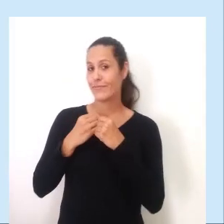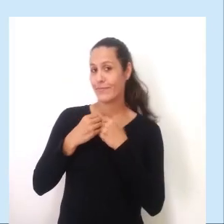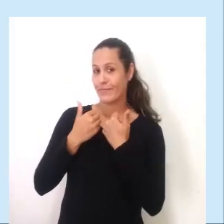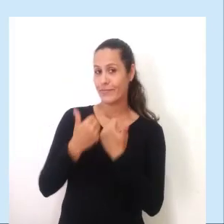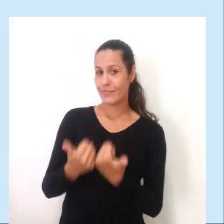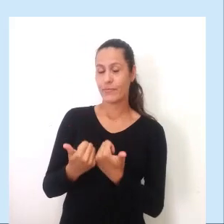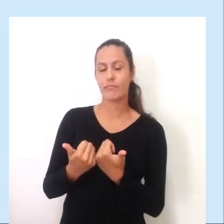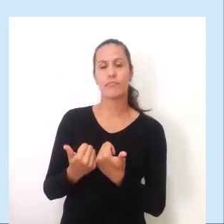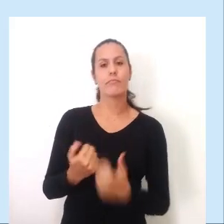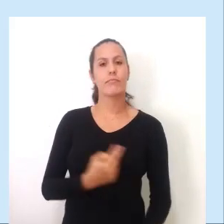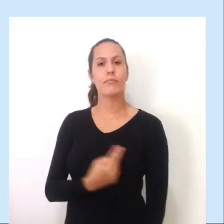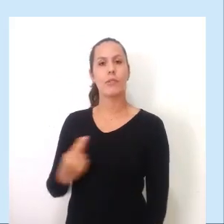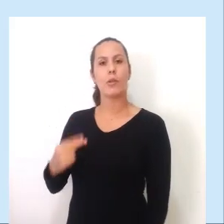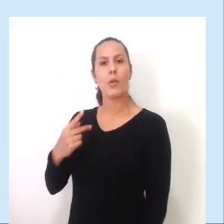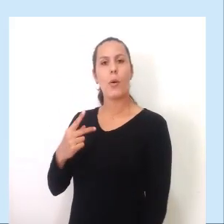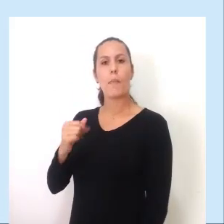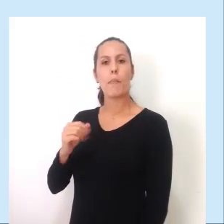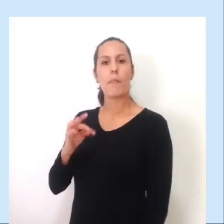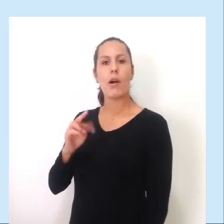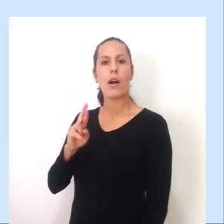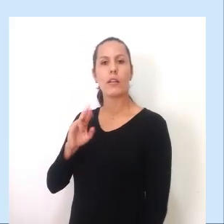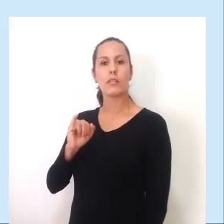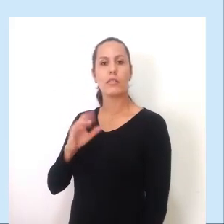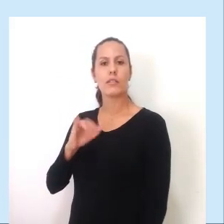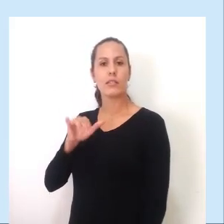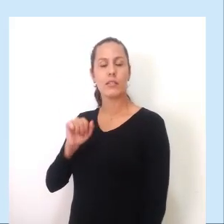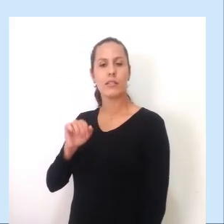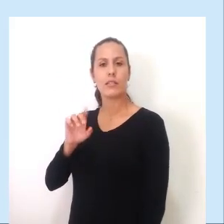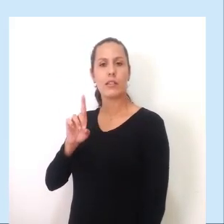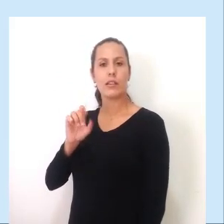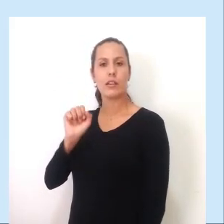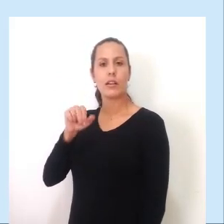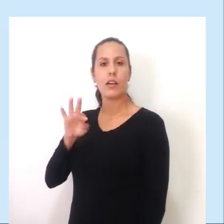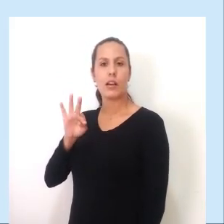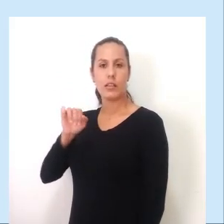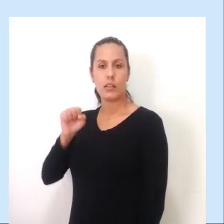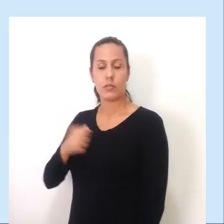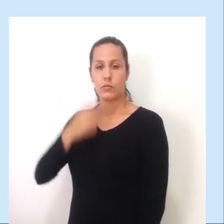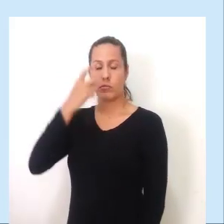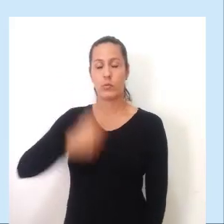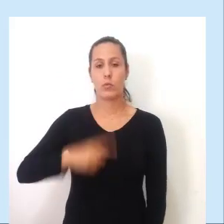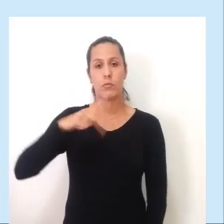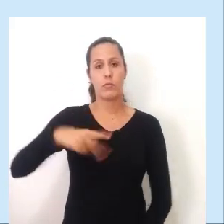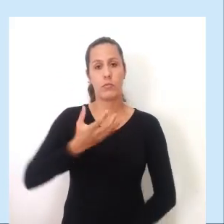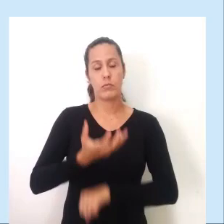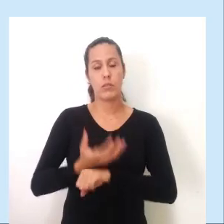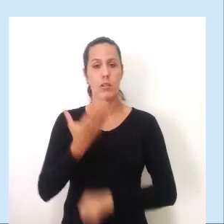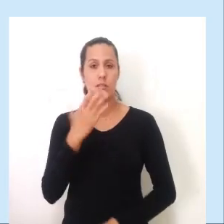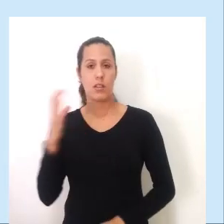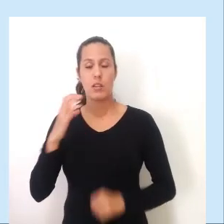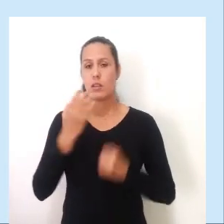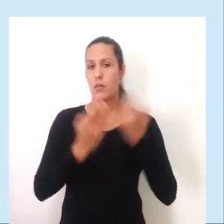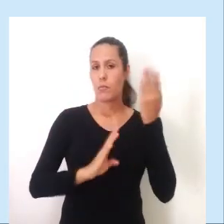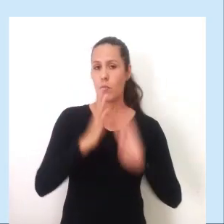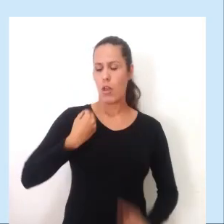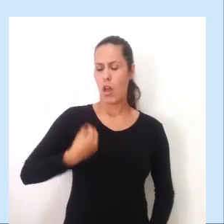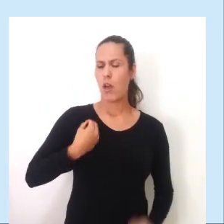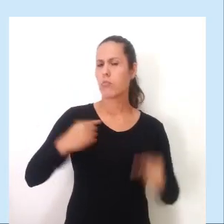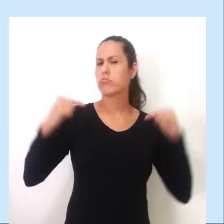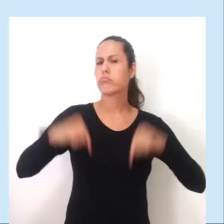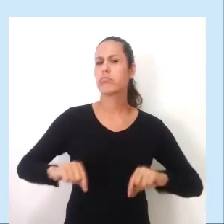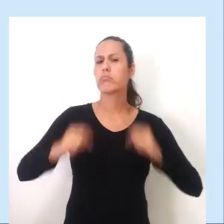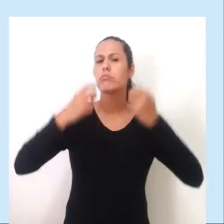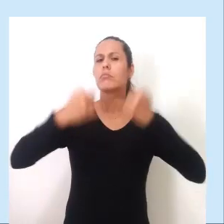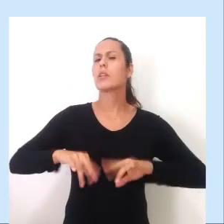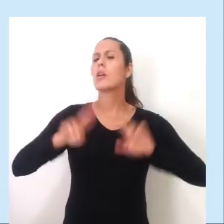tudo bem? Meu nome é Patrícia Dantas, professora de Ciências e Biologia. Estou aqui hoje no EducaPE